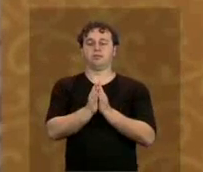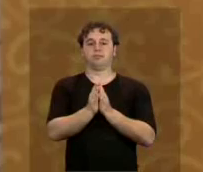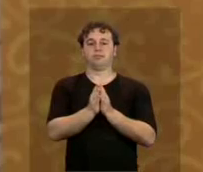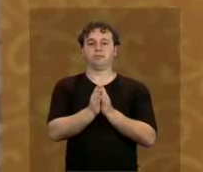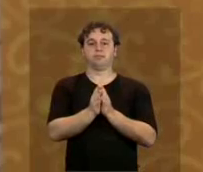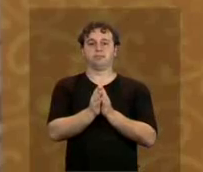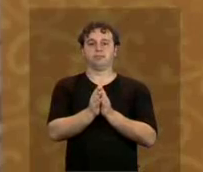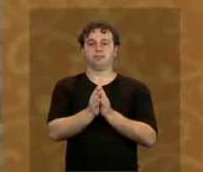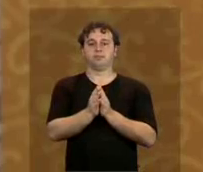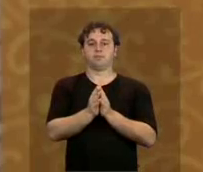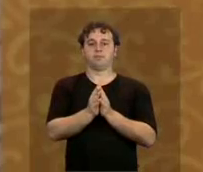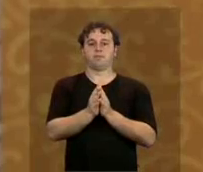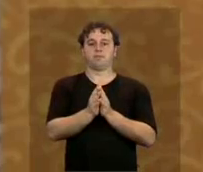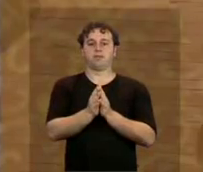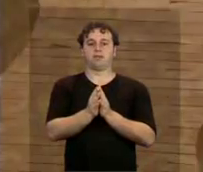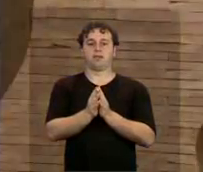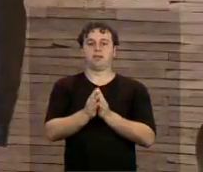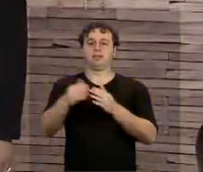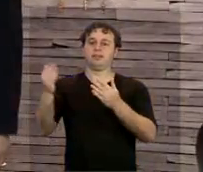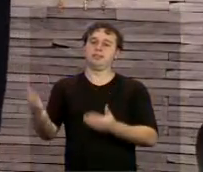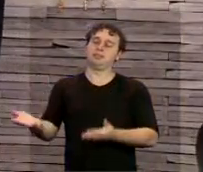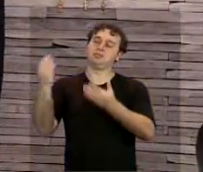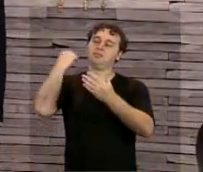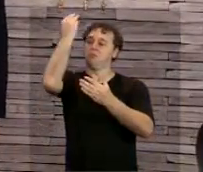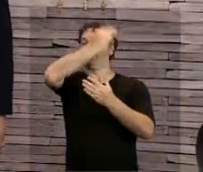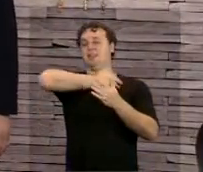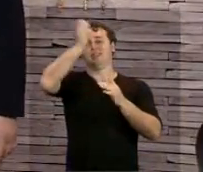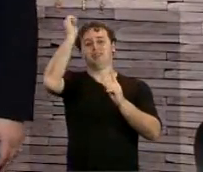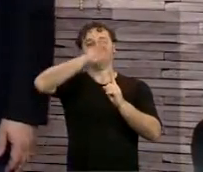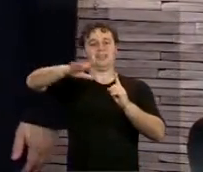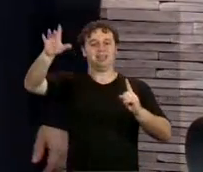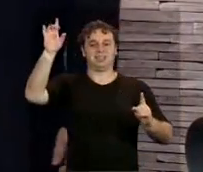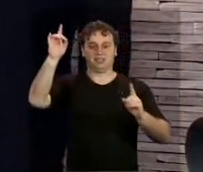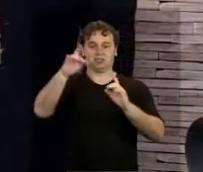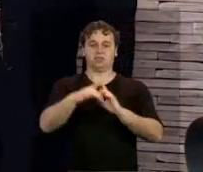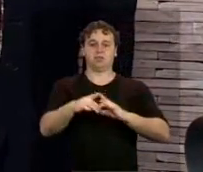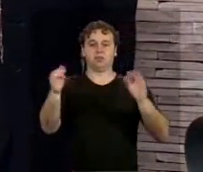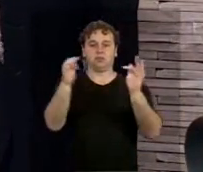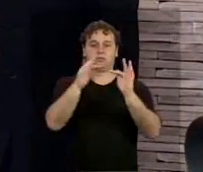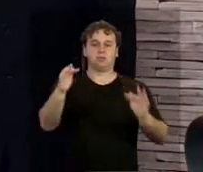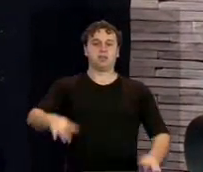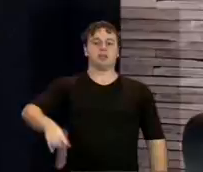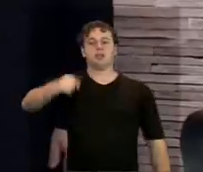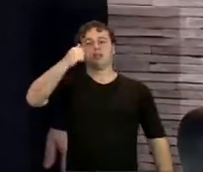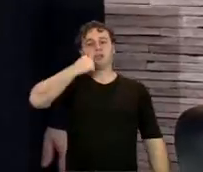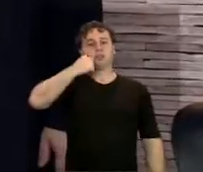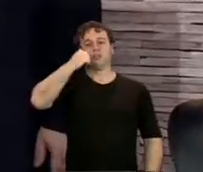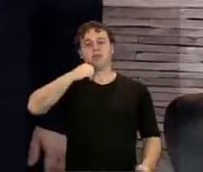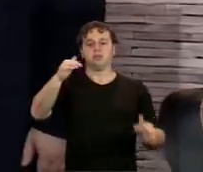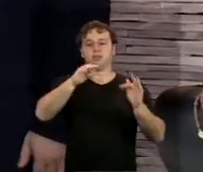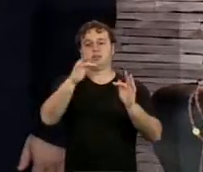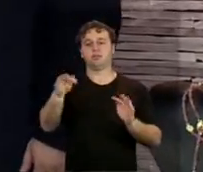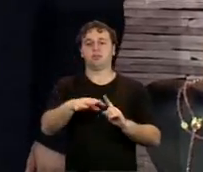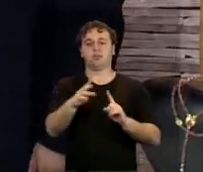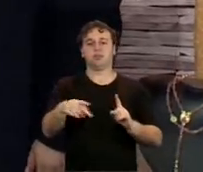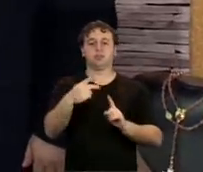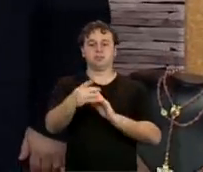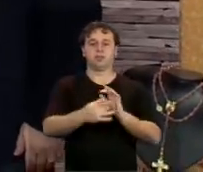de nossa morte. Amém. Ave Maria, cheia de graça, o Senhor é convosco. Bendita